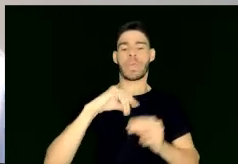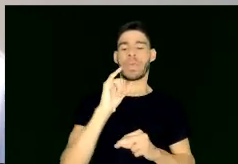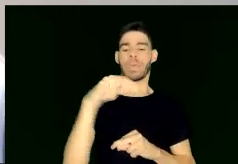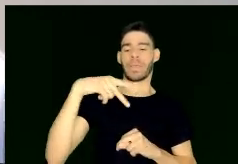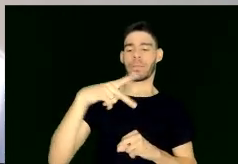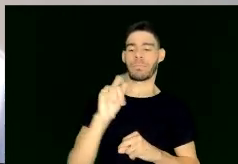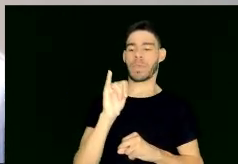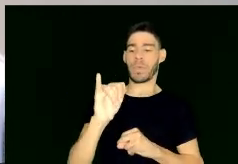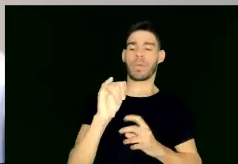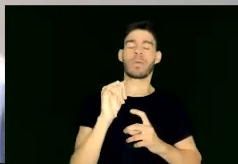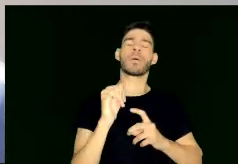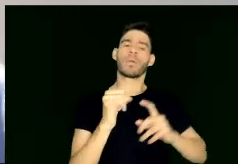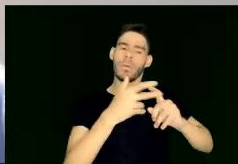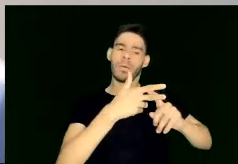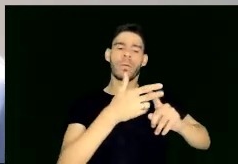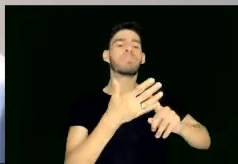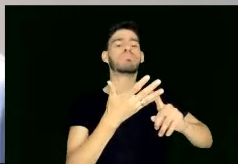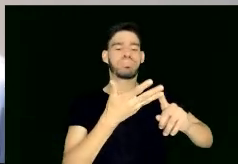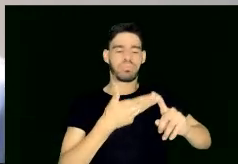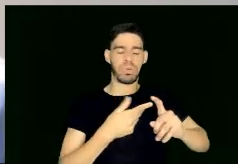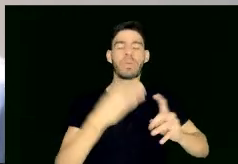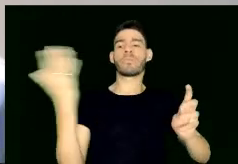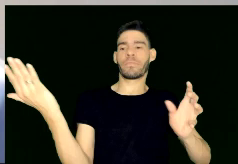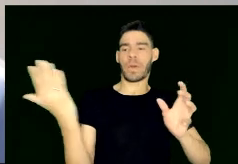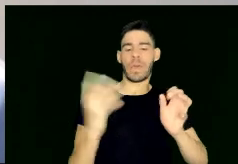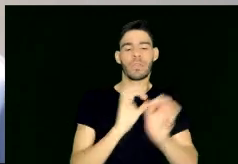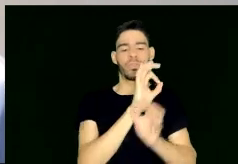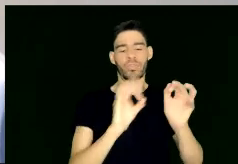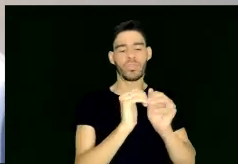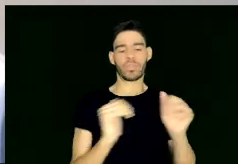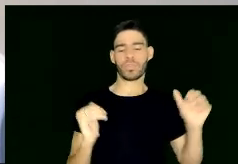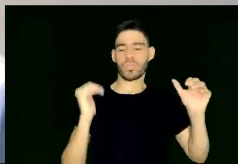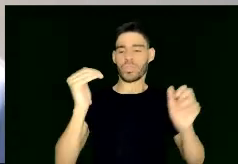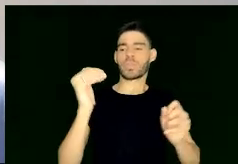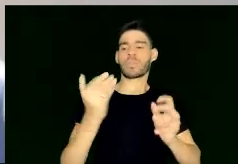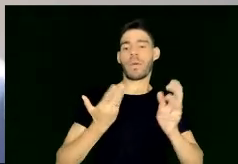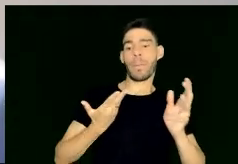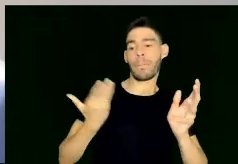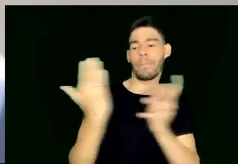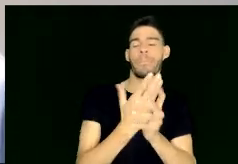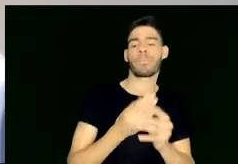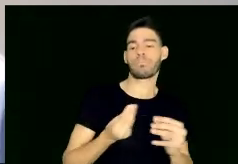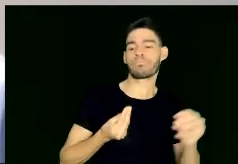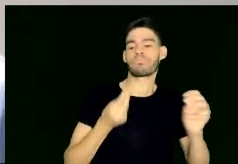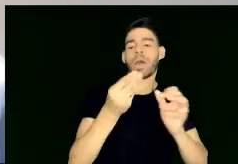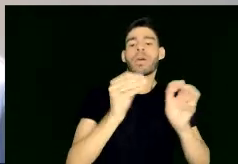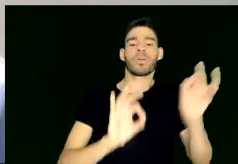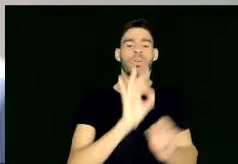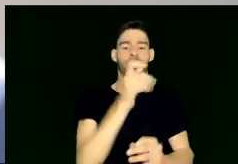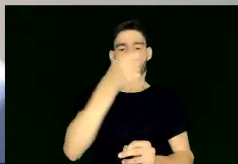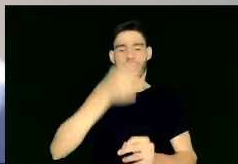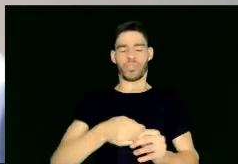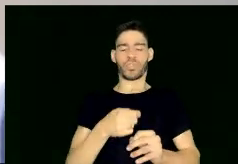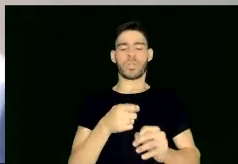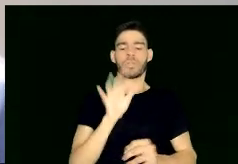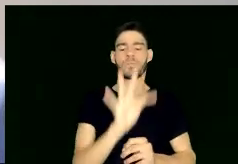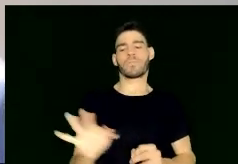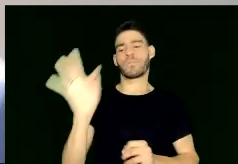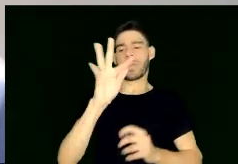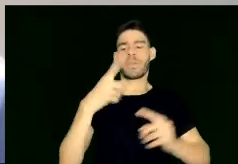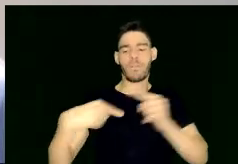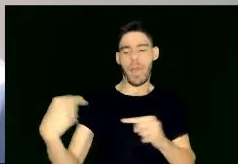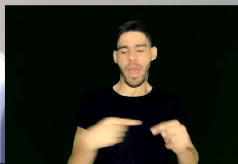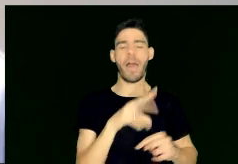que envolvam o INPI, esses litígios chegarão à Justiça Federal. E os juízes federais estarão enfrentando